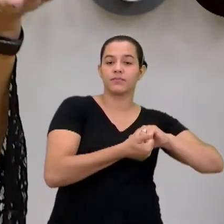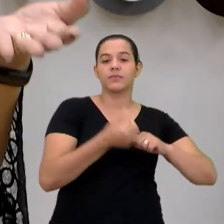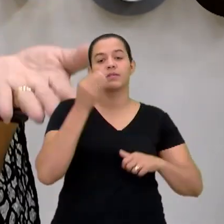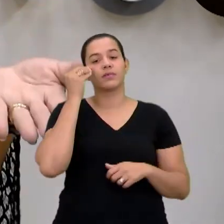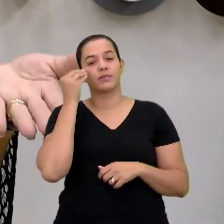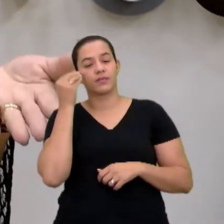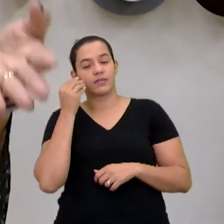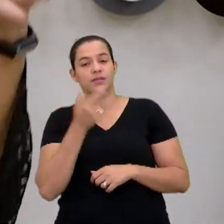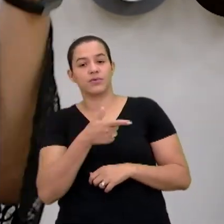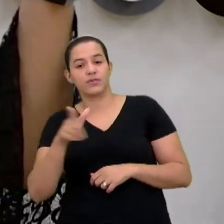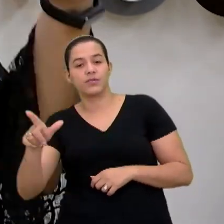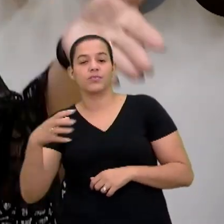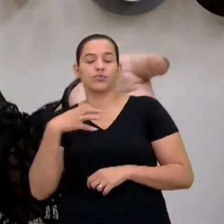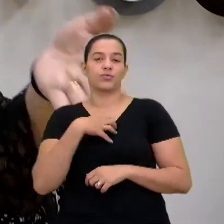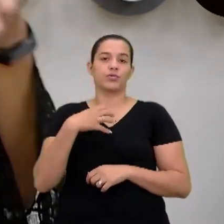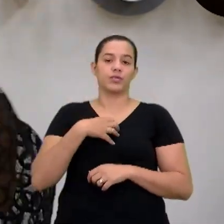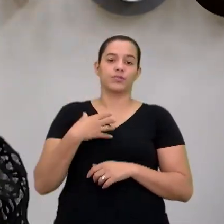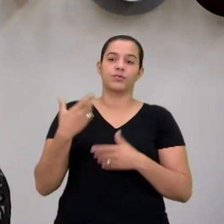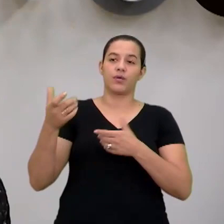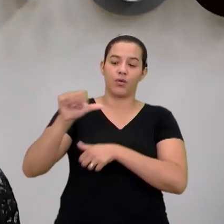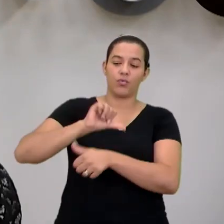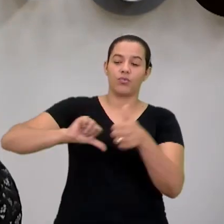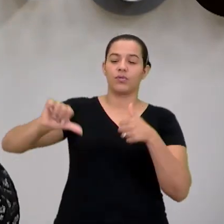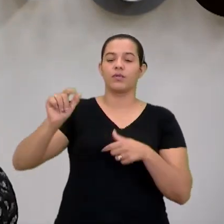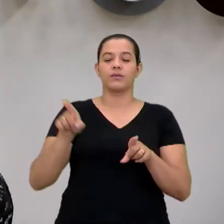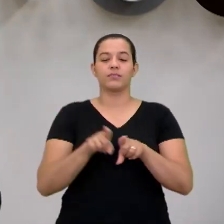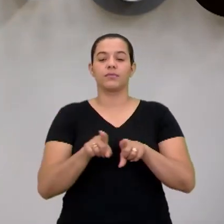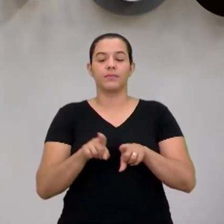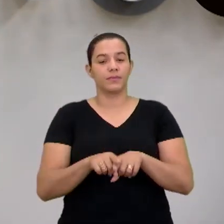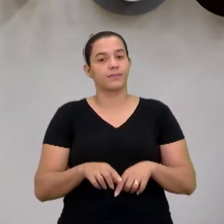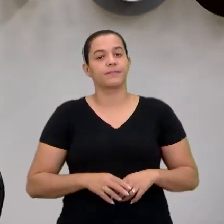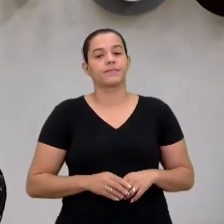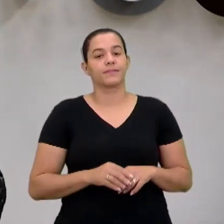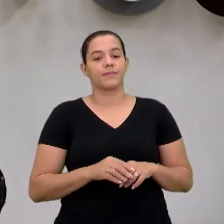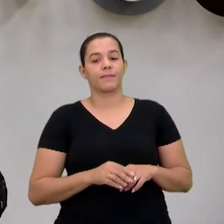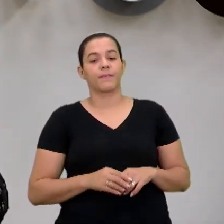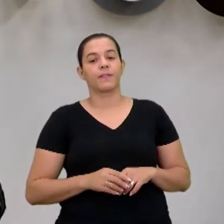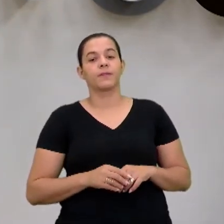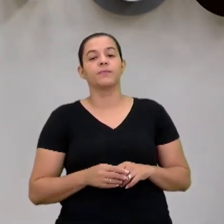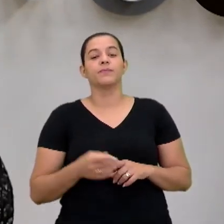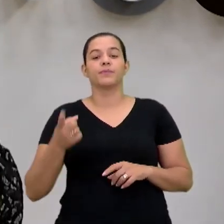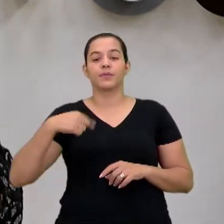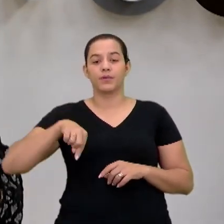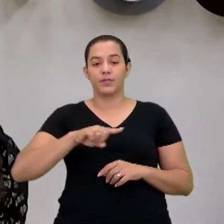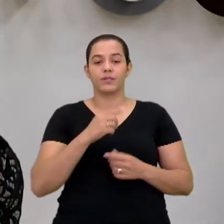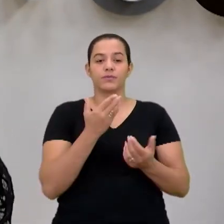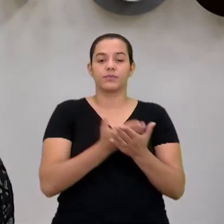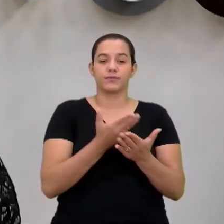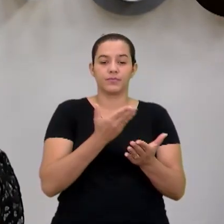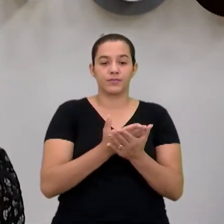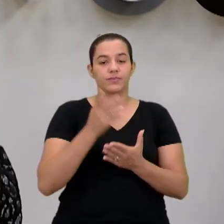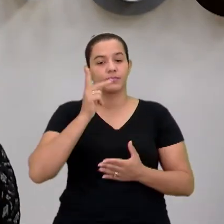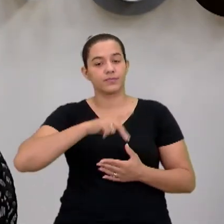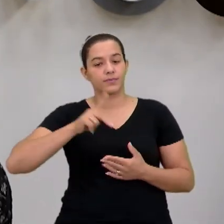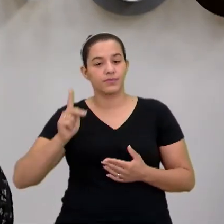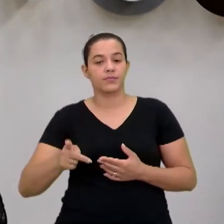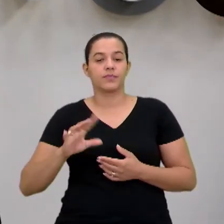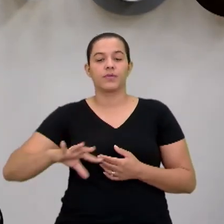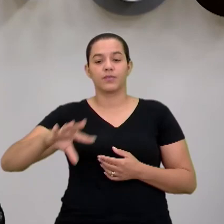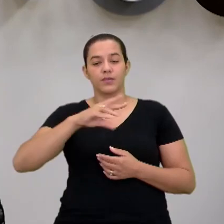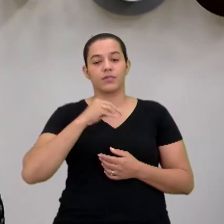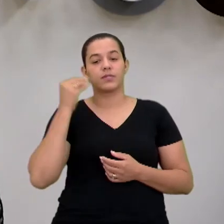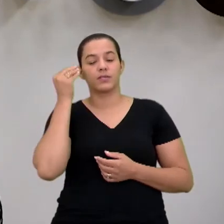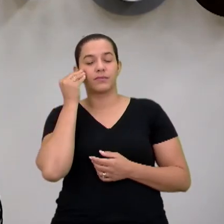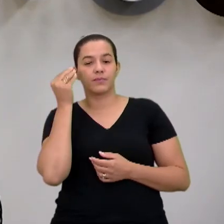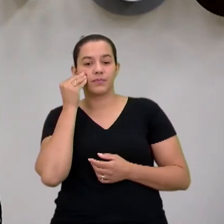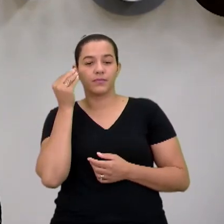experimenta da nossa forma, então por que não o contrário? Vale a pena nós, como estudantes, professores,